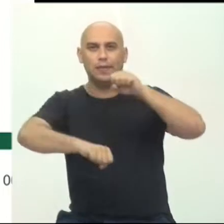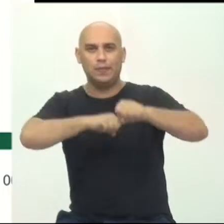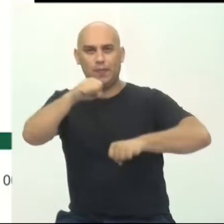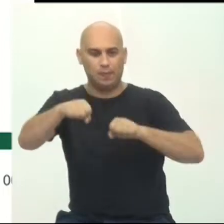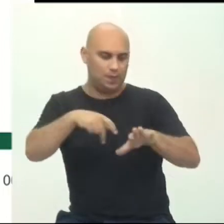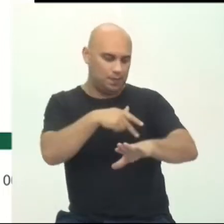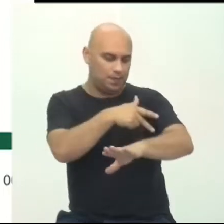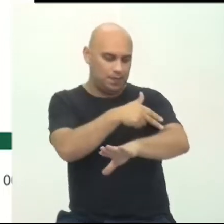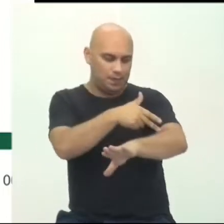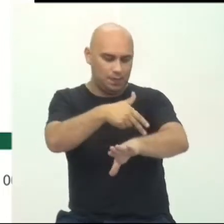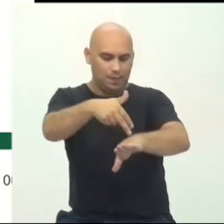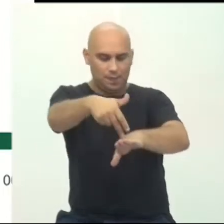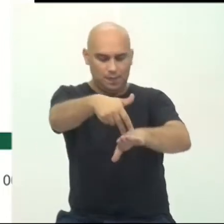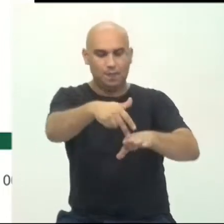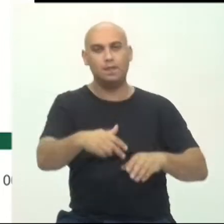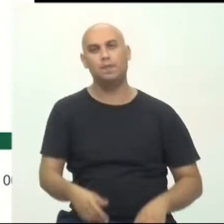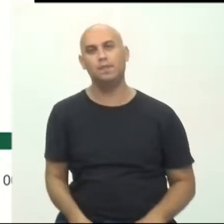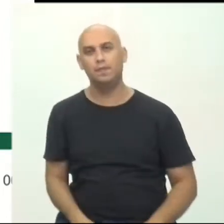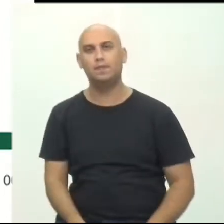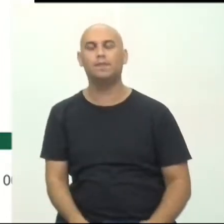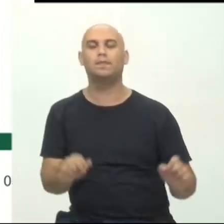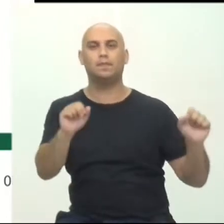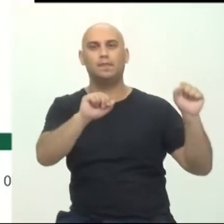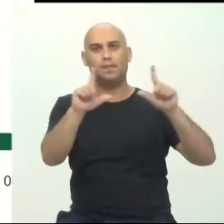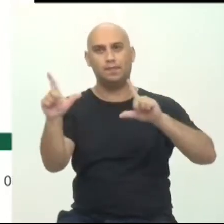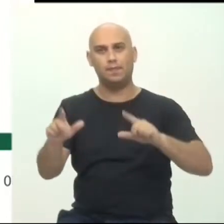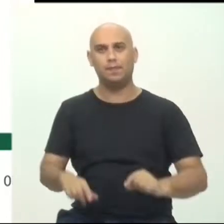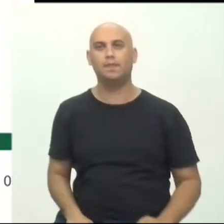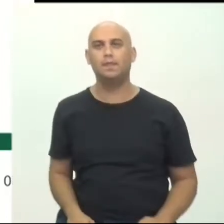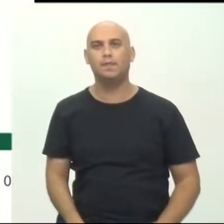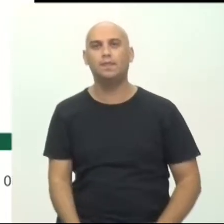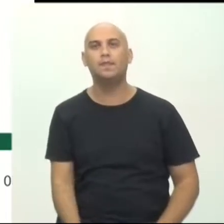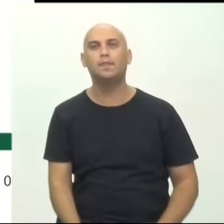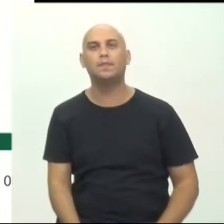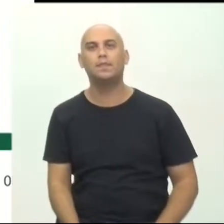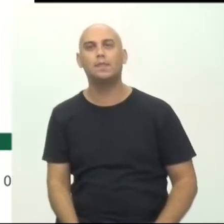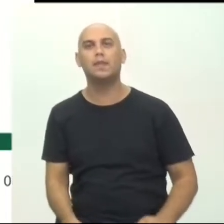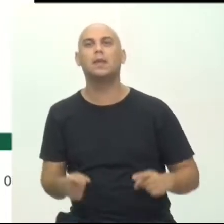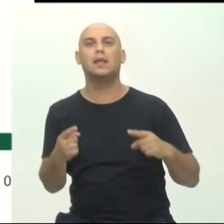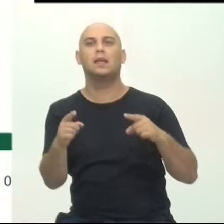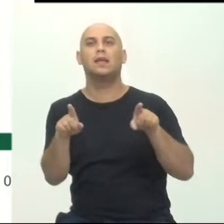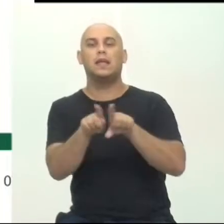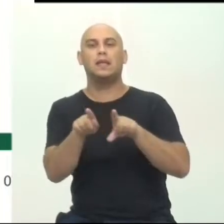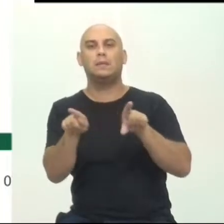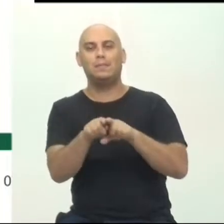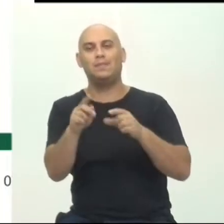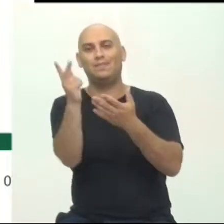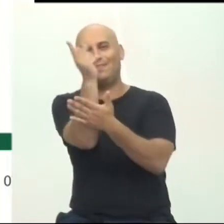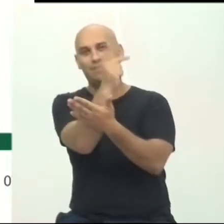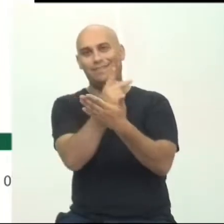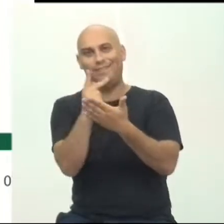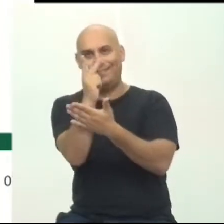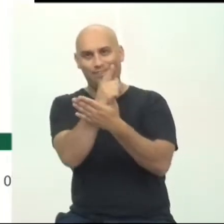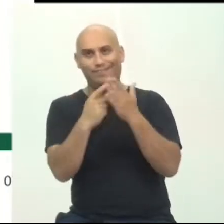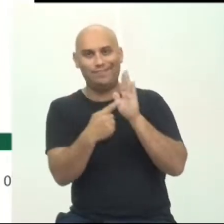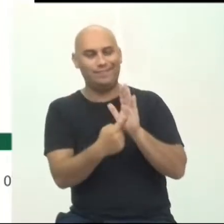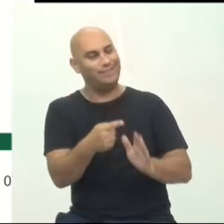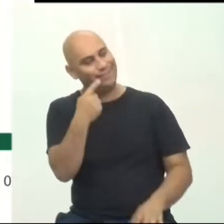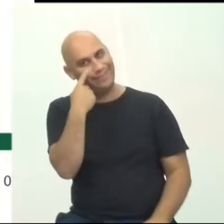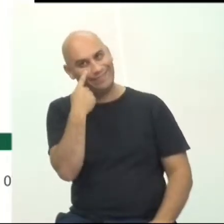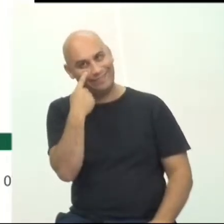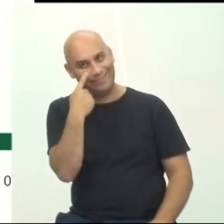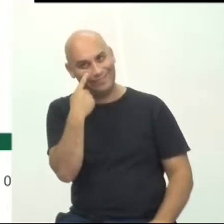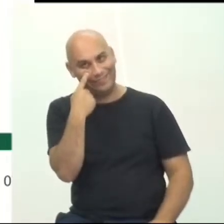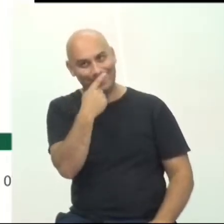lote. Pode passar. Uma imagem ilustrando, então, como é a